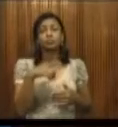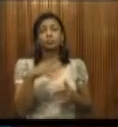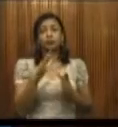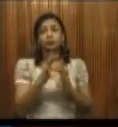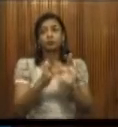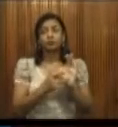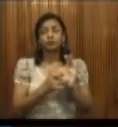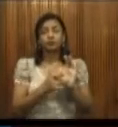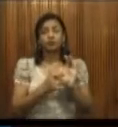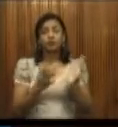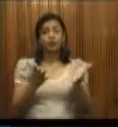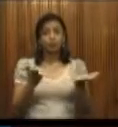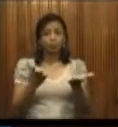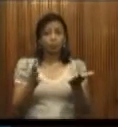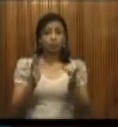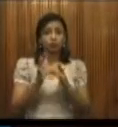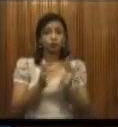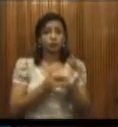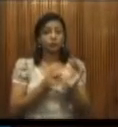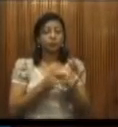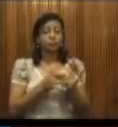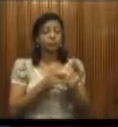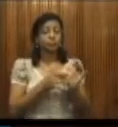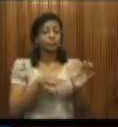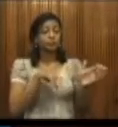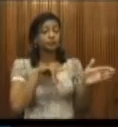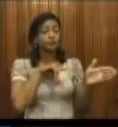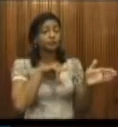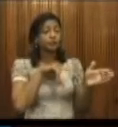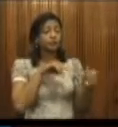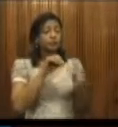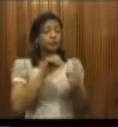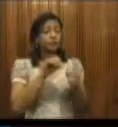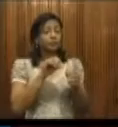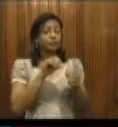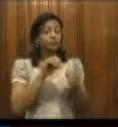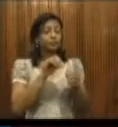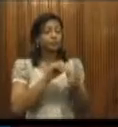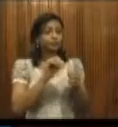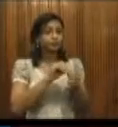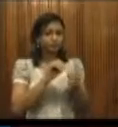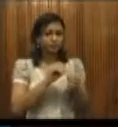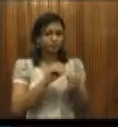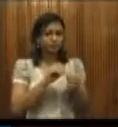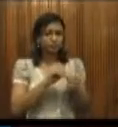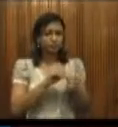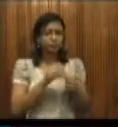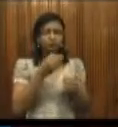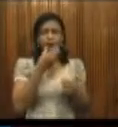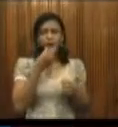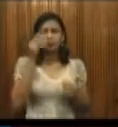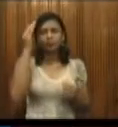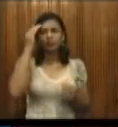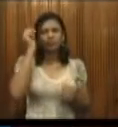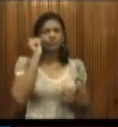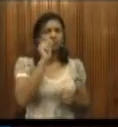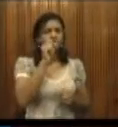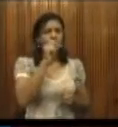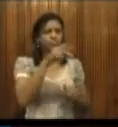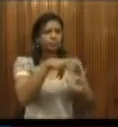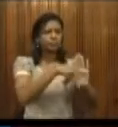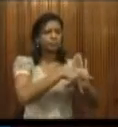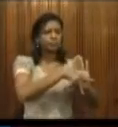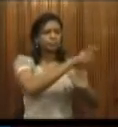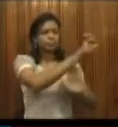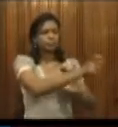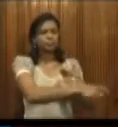para aquele homem qual é a compreensão que o homem tem de si mesmo. Então o homem fala: o que devo fazer para herdar a vida eterna? O